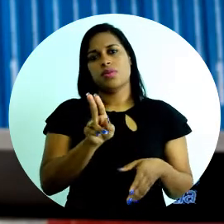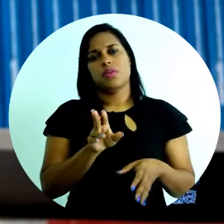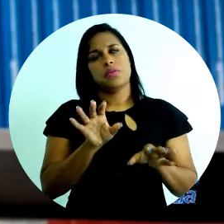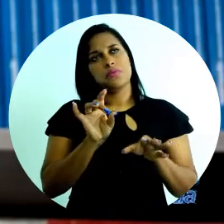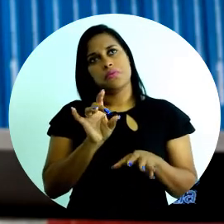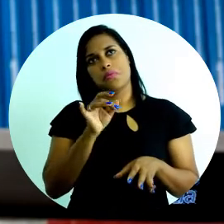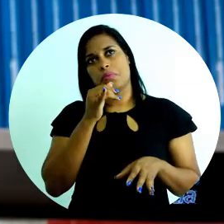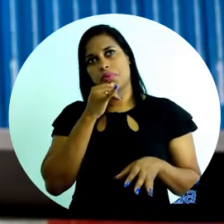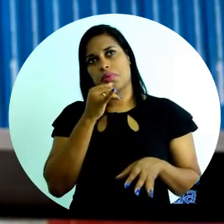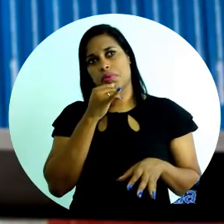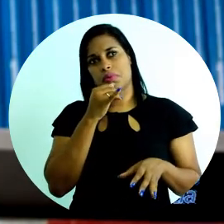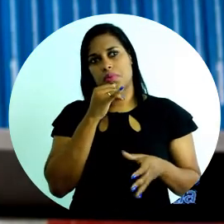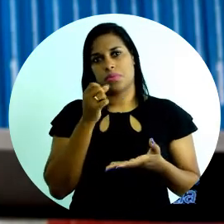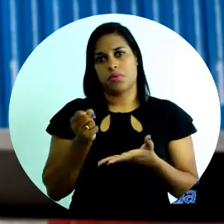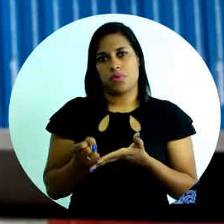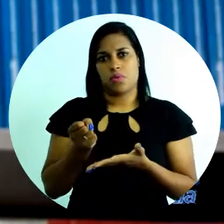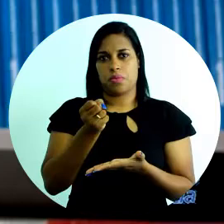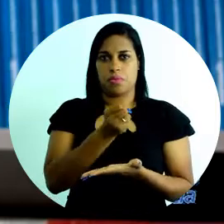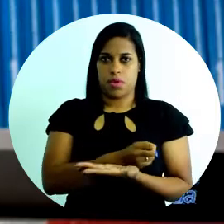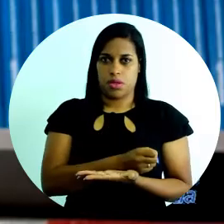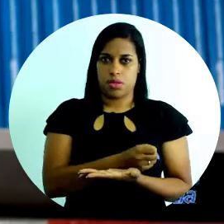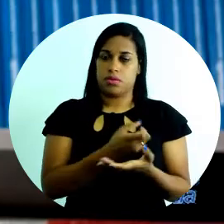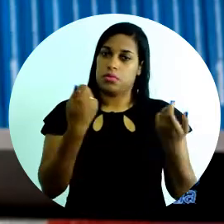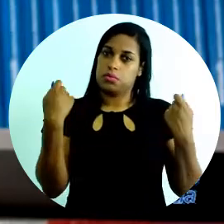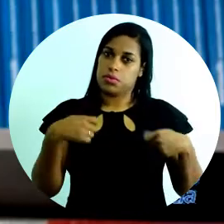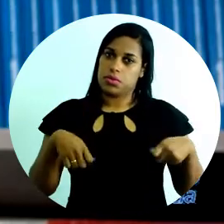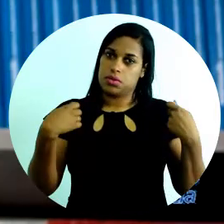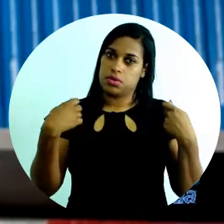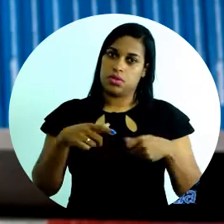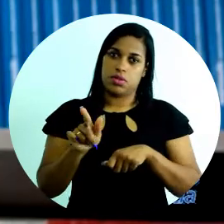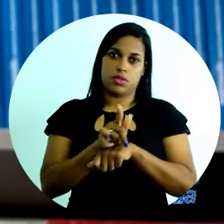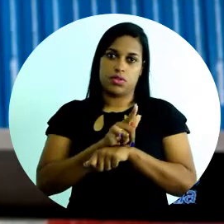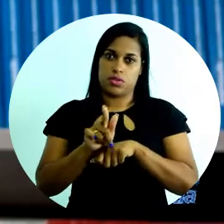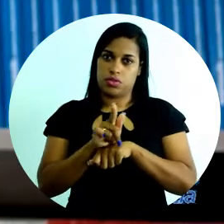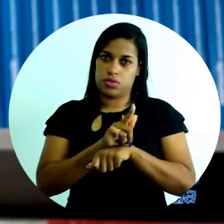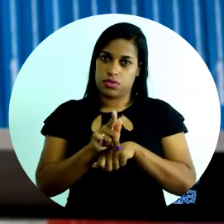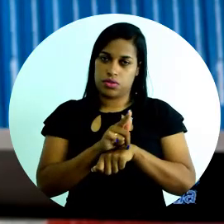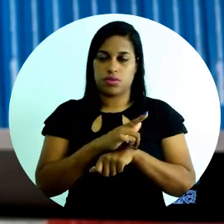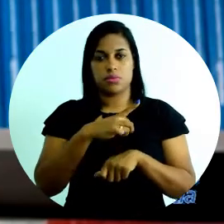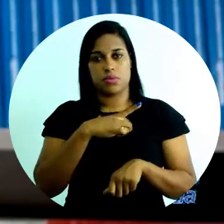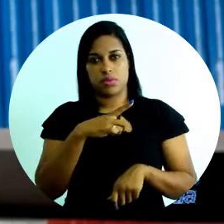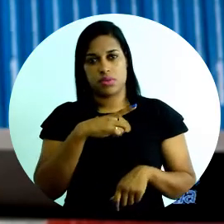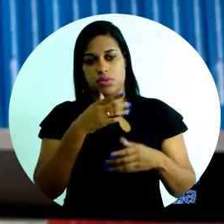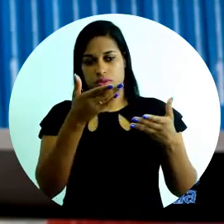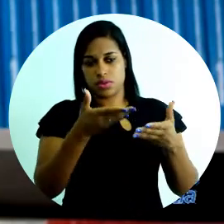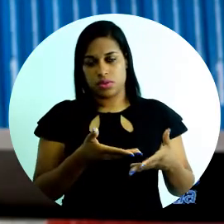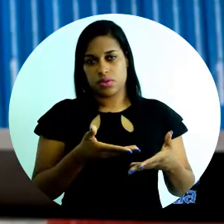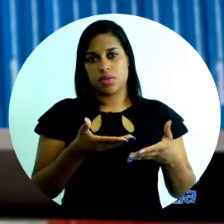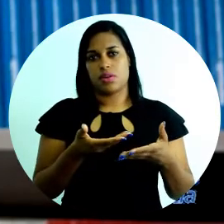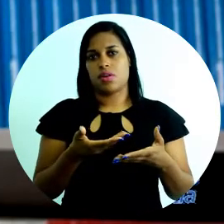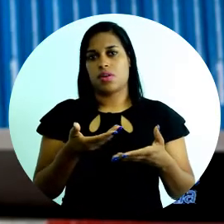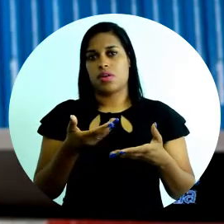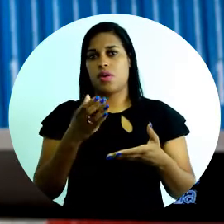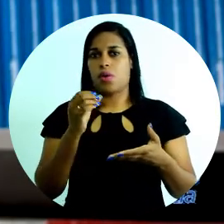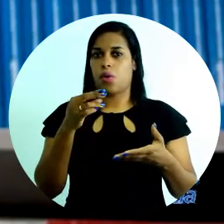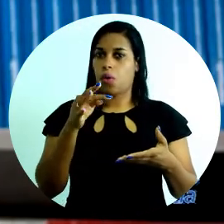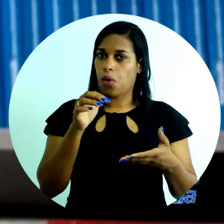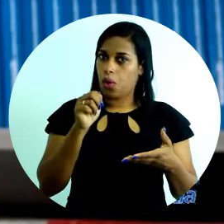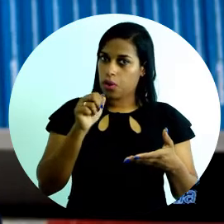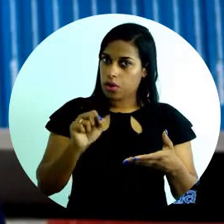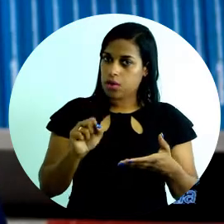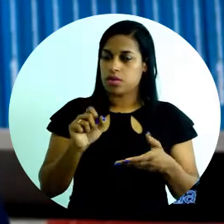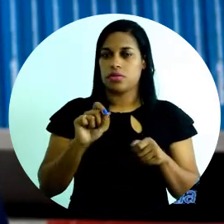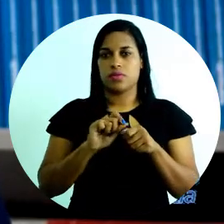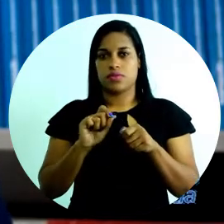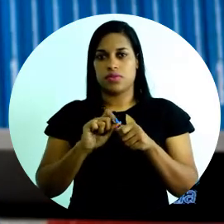usado simplesmente para gerar documentos necessários à gestão para que se possa fazer prestação de conta, para que se